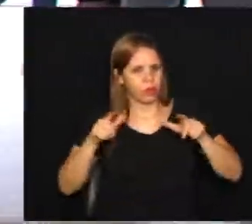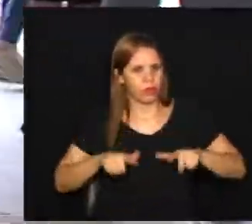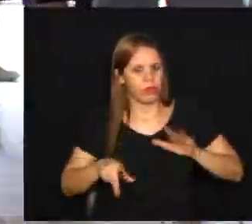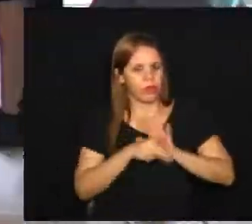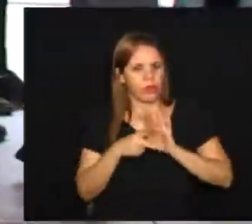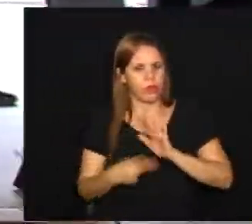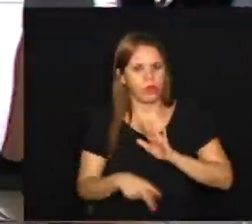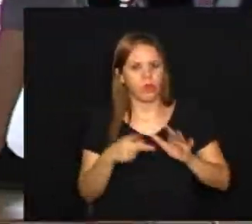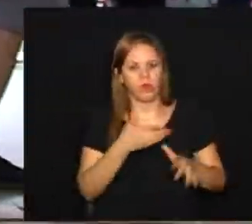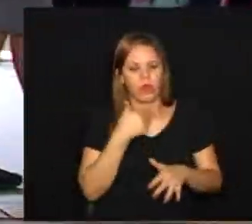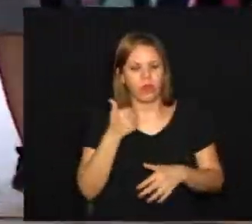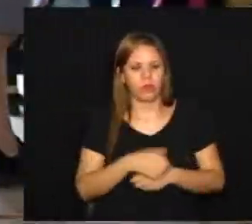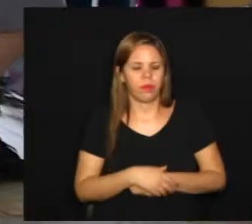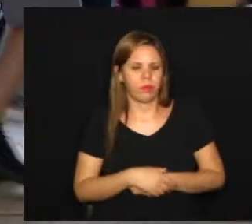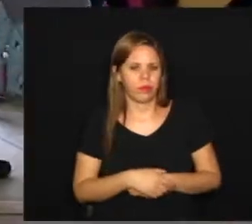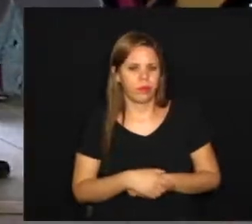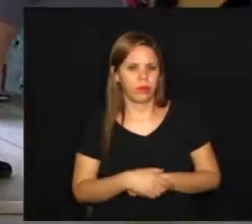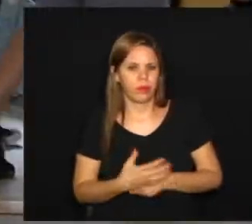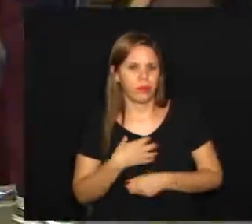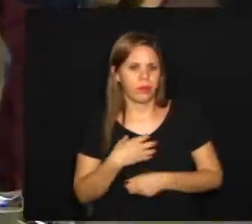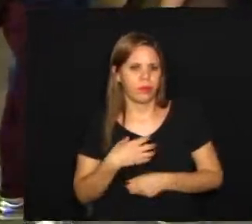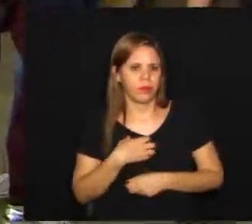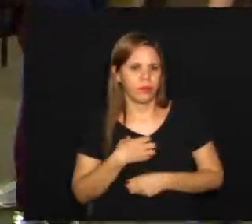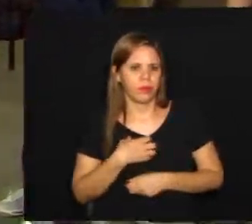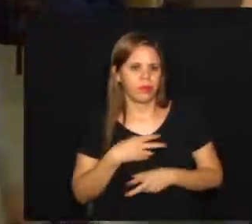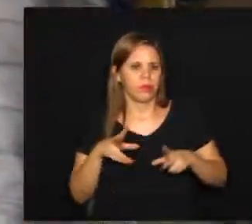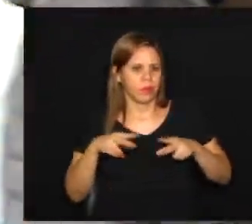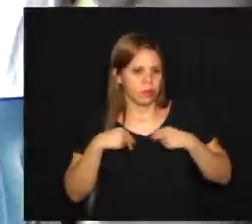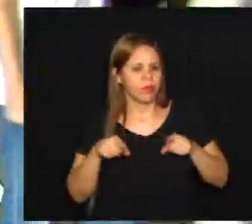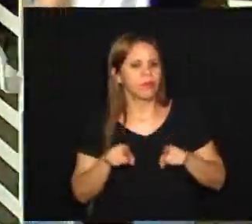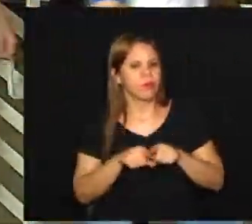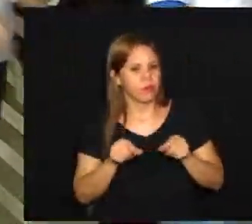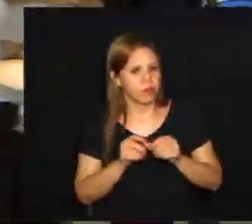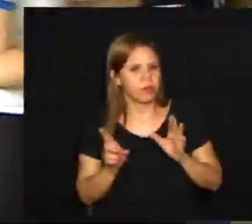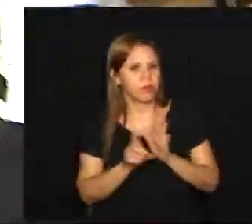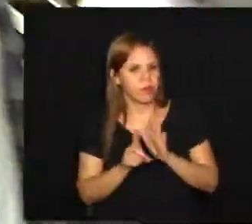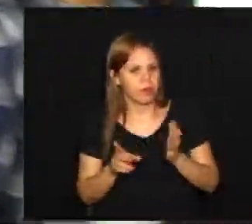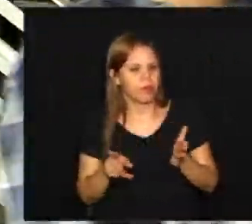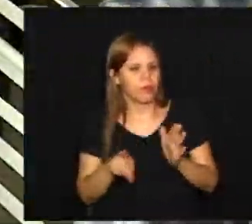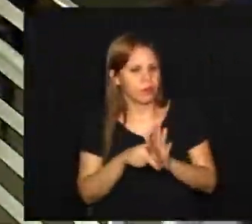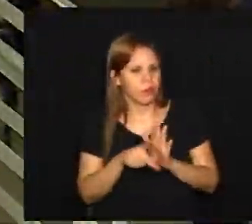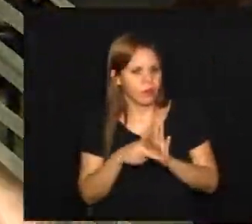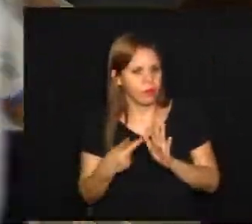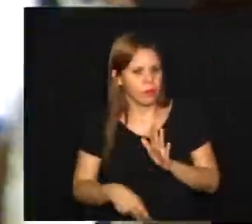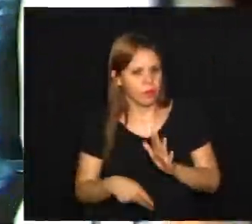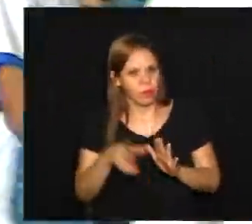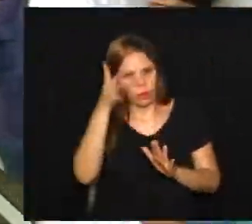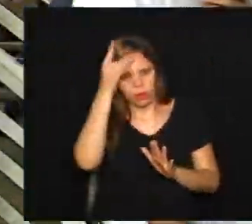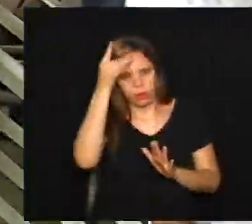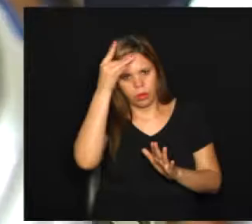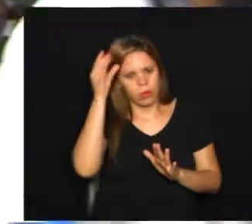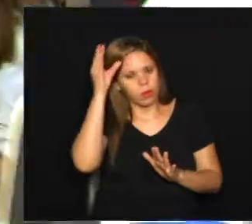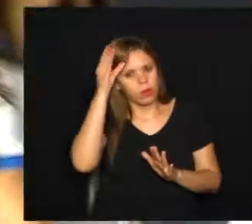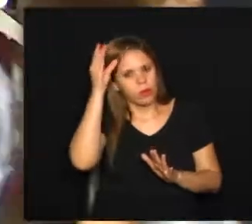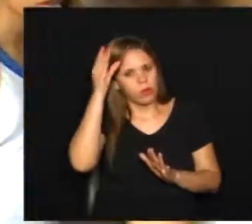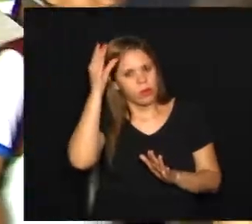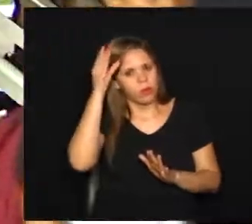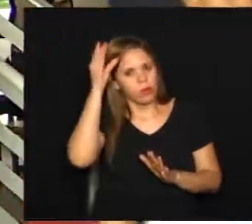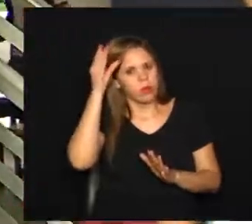ele se sente desprotegido, ele se sente inseguro. Quanto mais tiver de apoio, de acolhimento, para fazer com